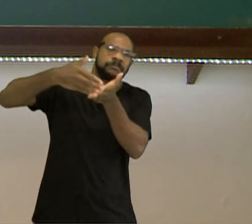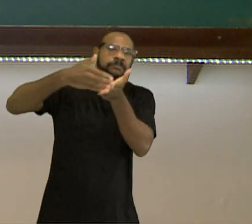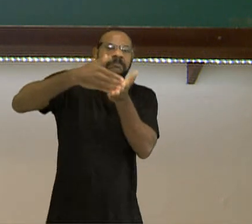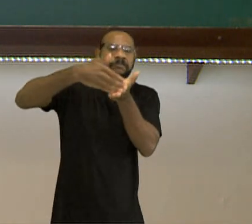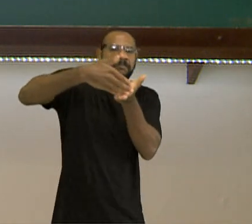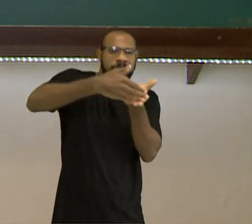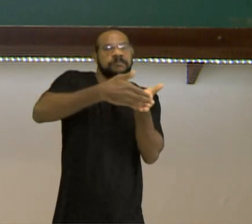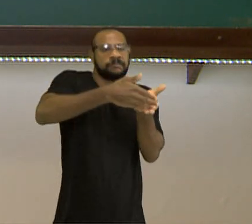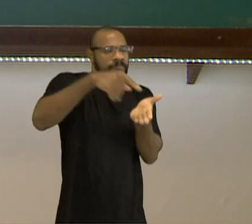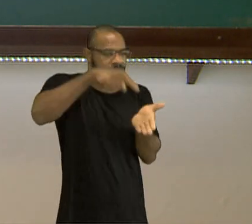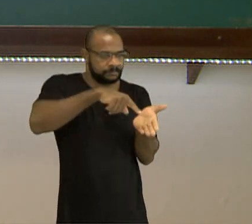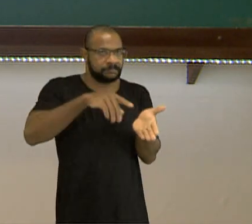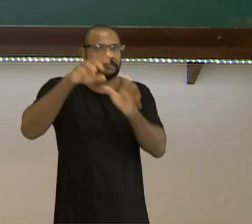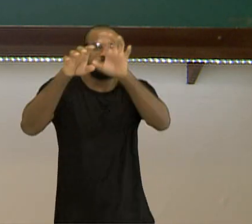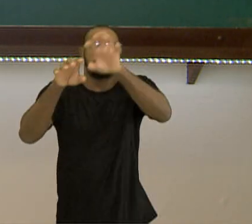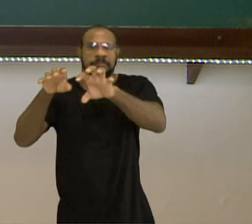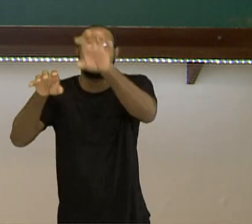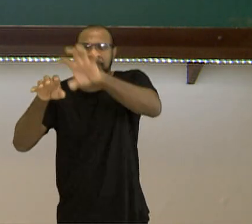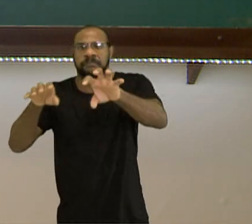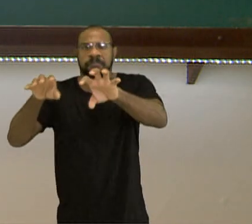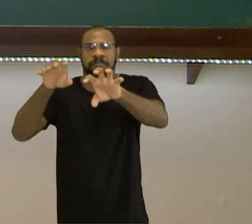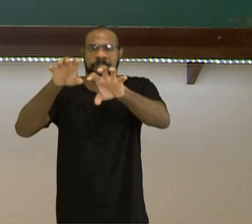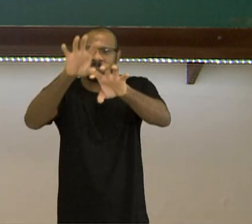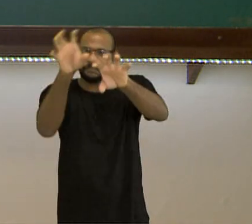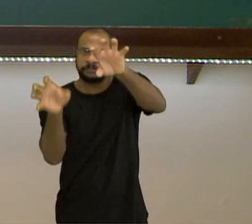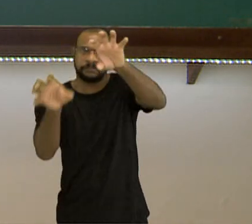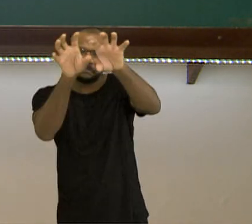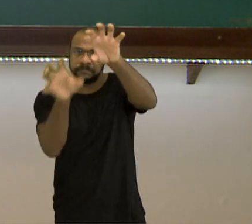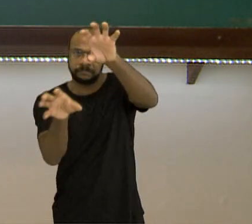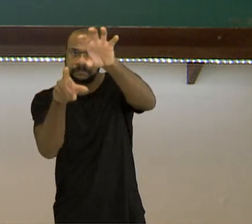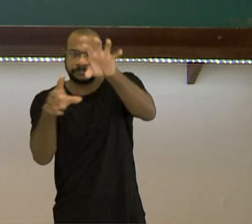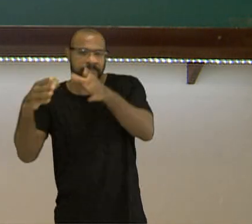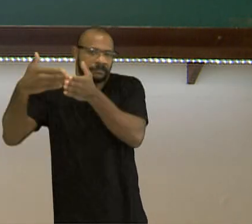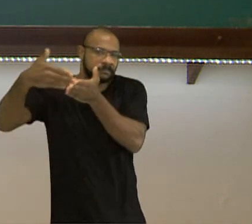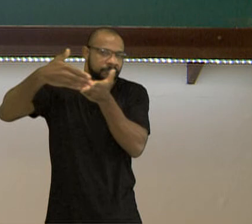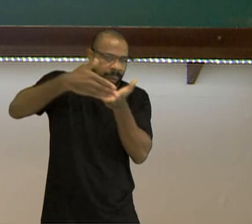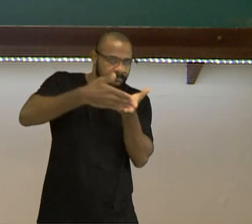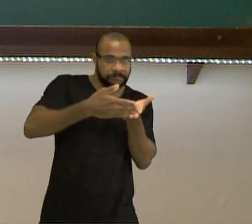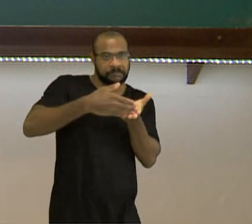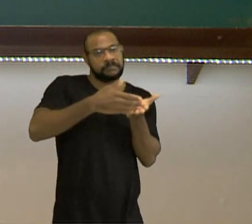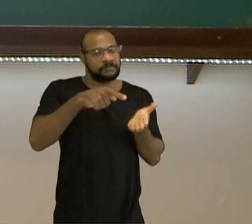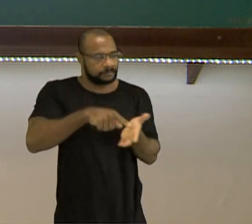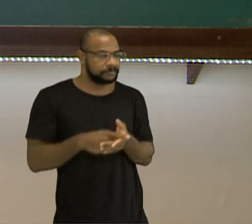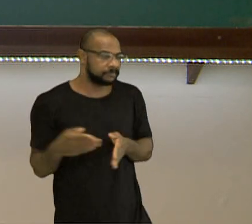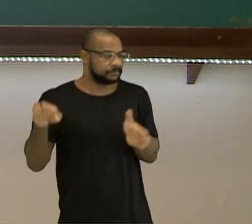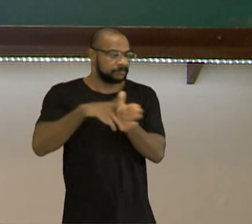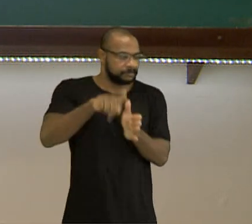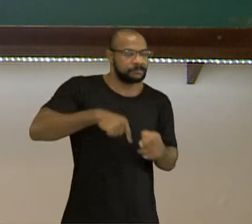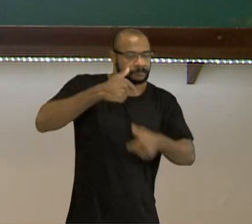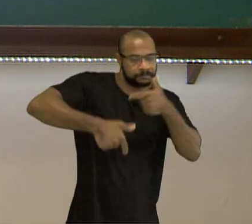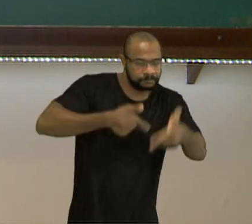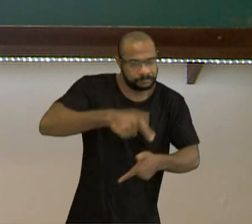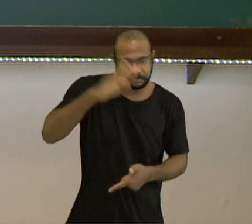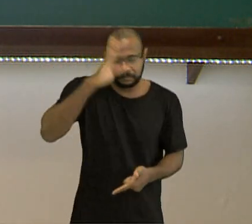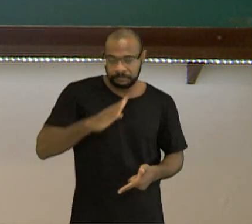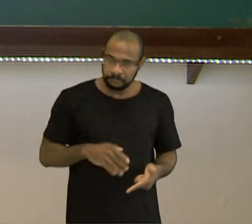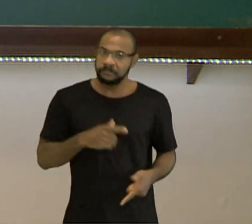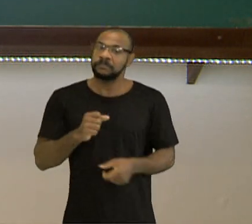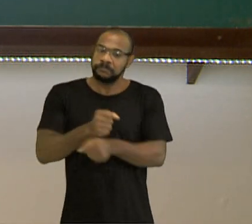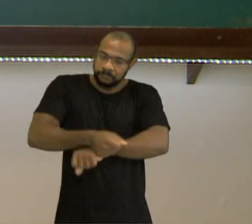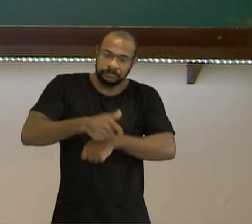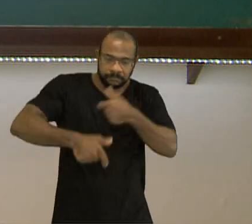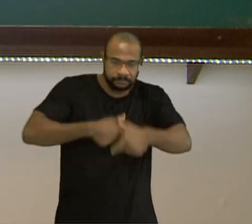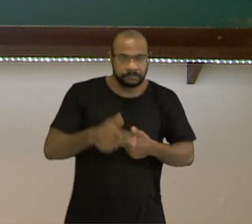costa central, foram trazidos para o Brasil para serem utilizados como uma mão de obra escrava aqui no Brasil.